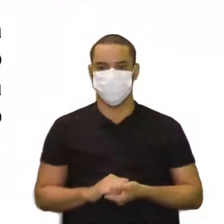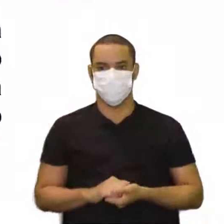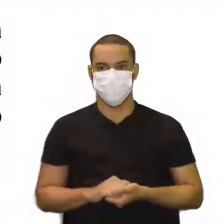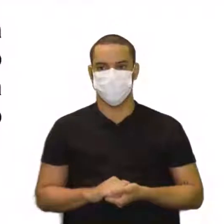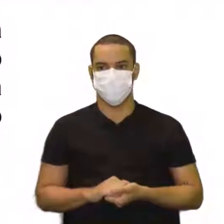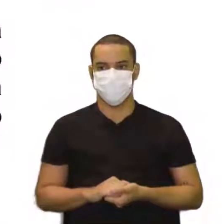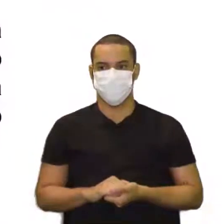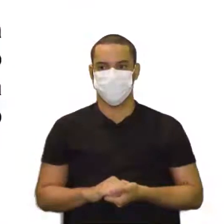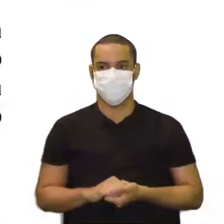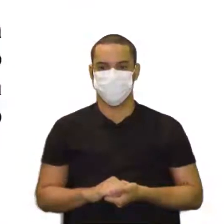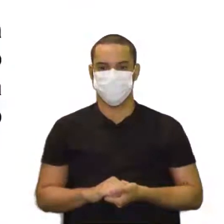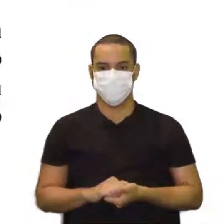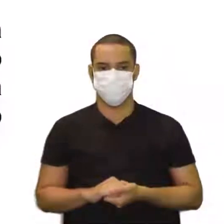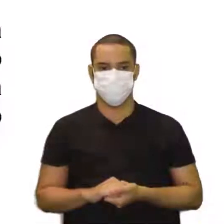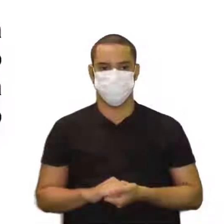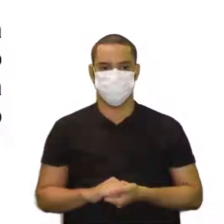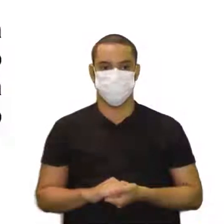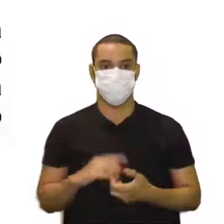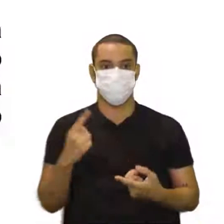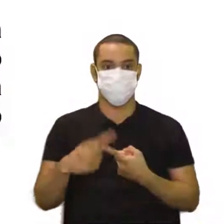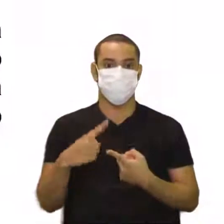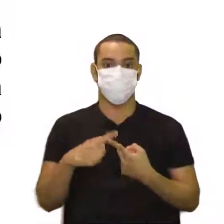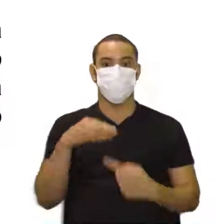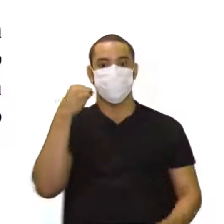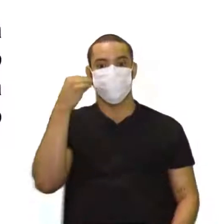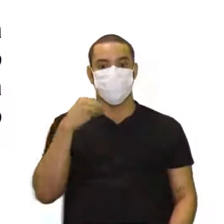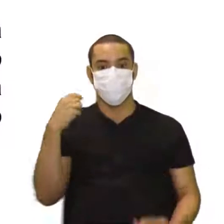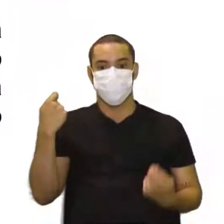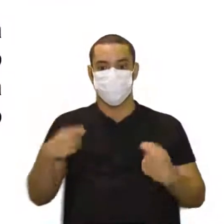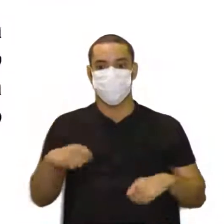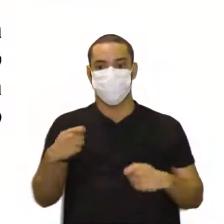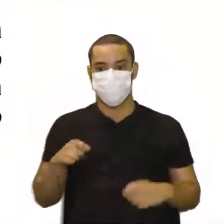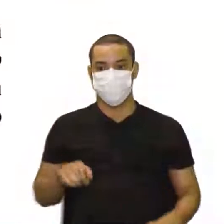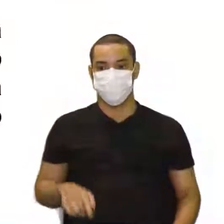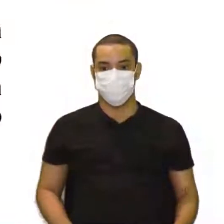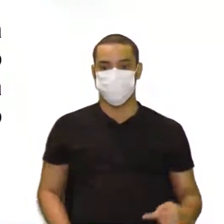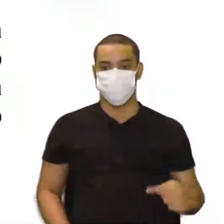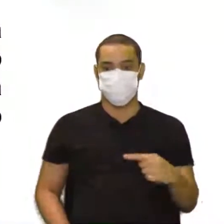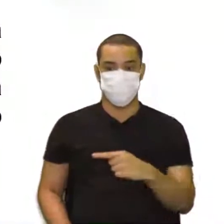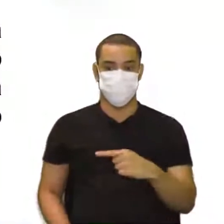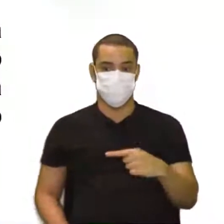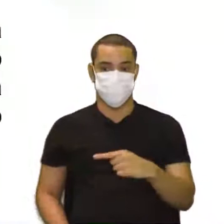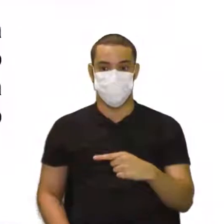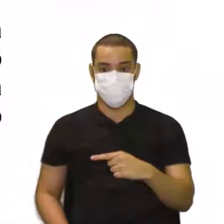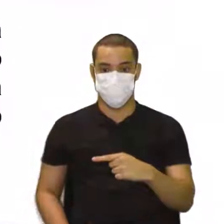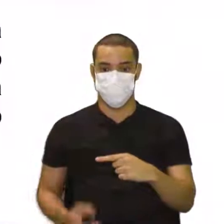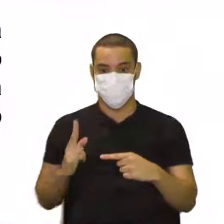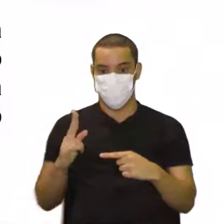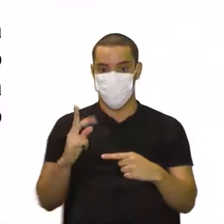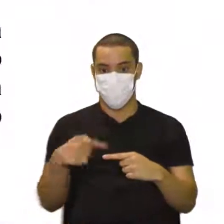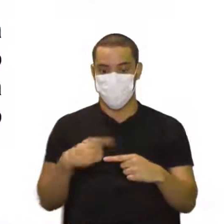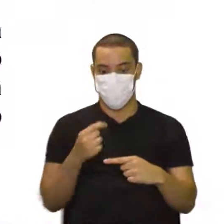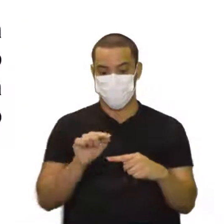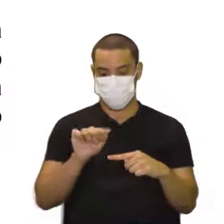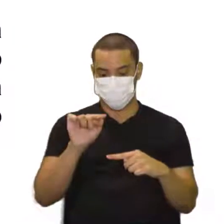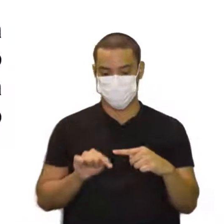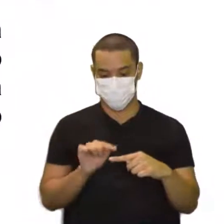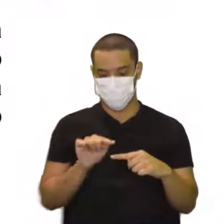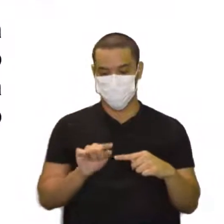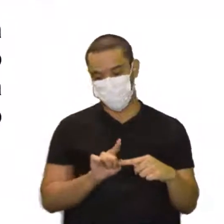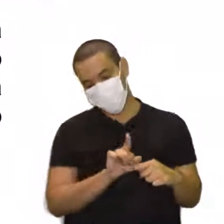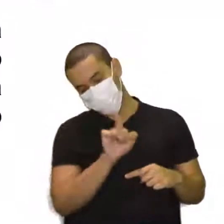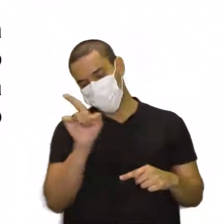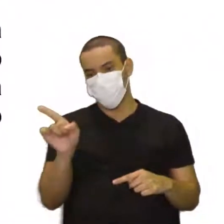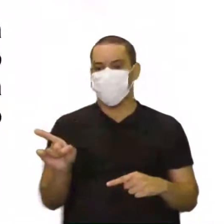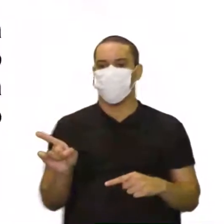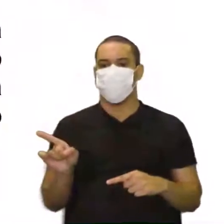tá, pessoal? Lá no experimento eu queria ter a corrente, ó, nesse sentido aqui, tá bom? E na alternativa